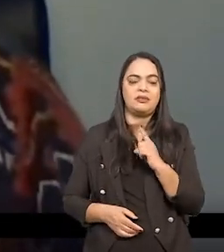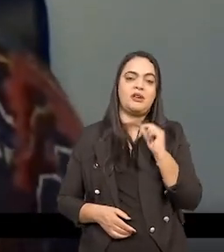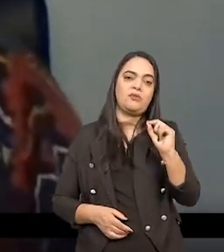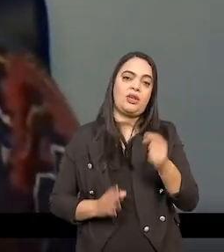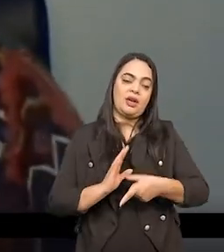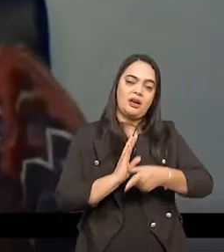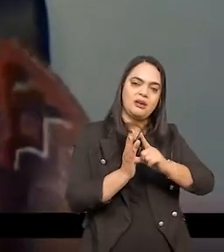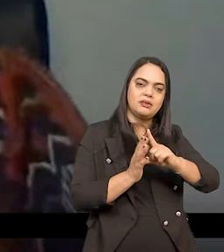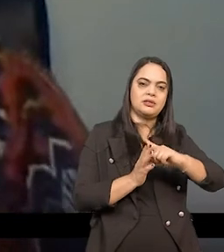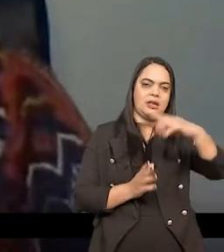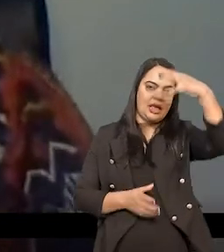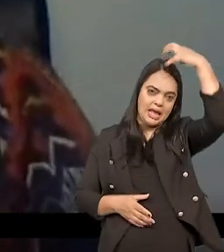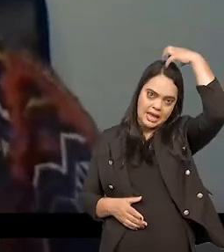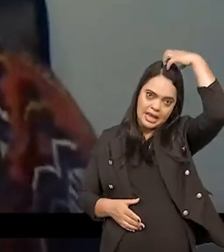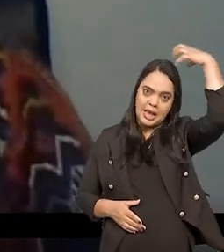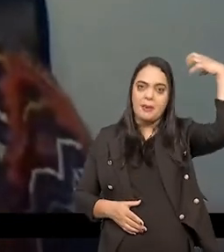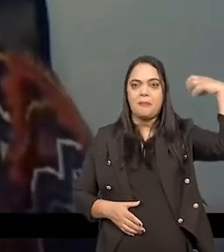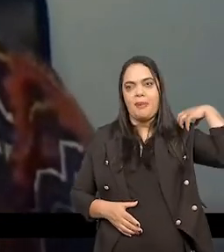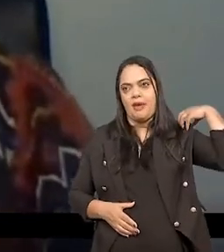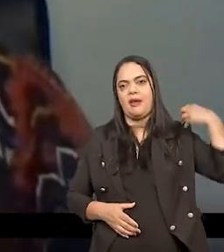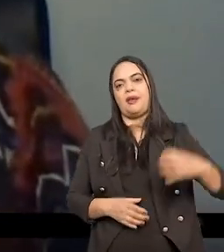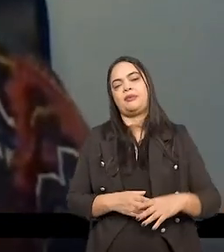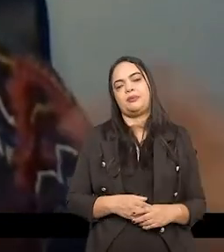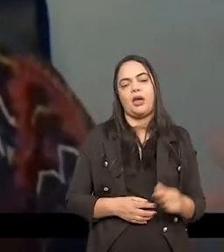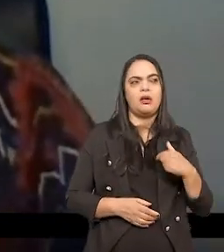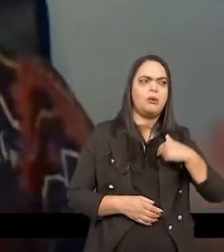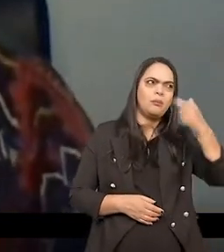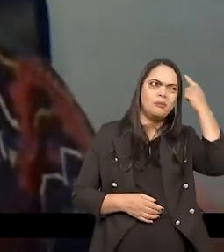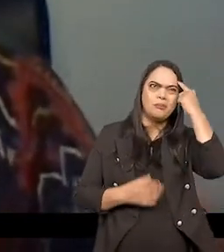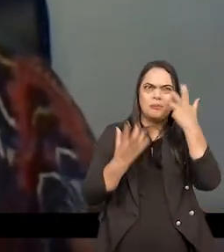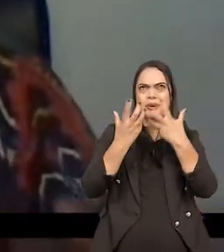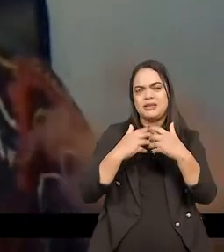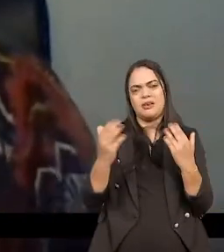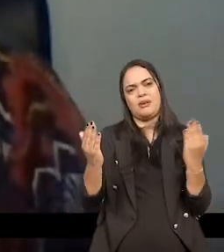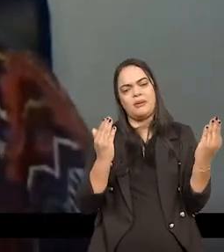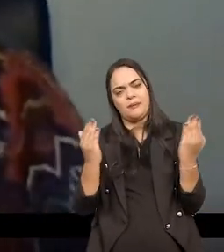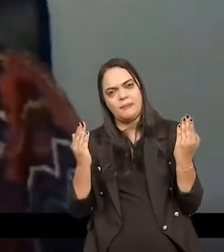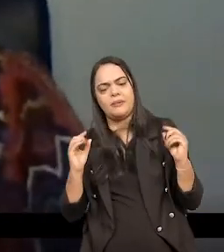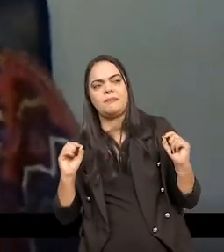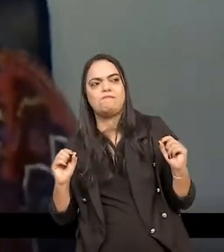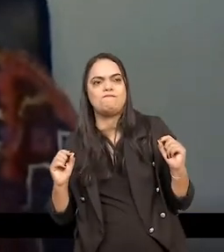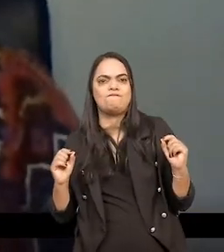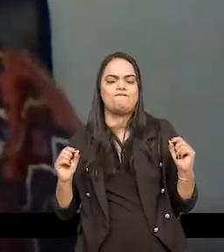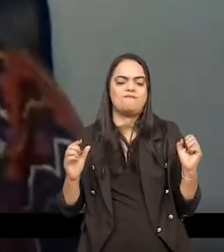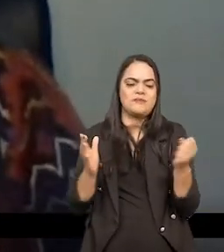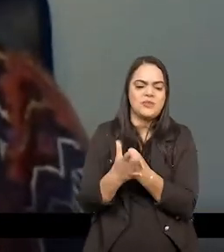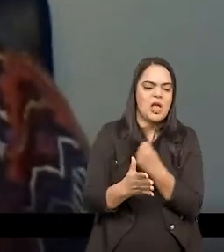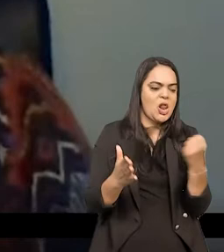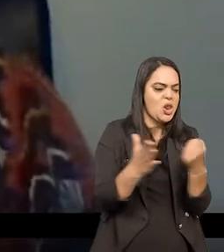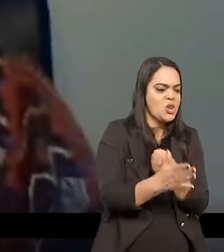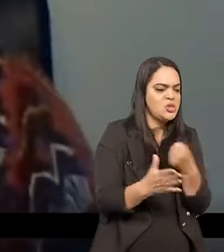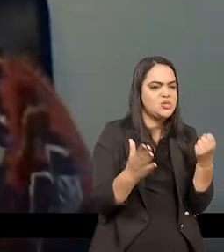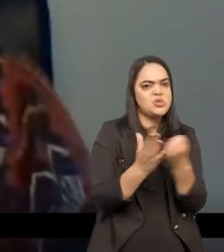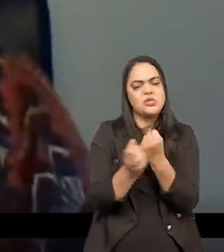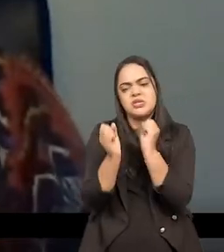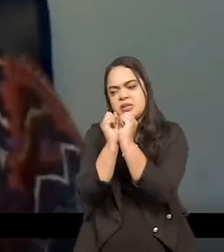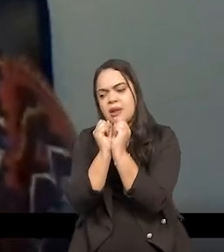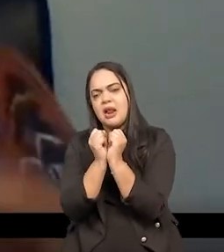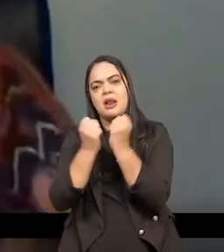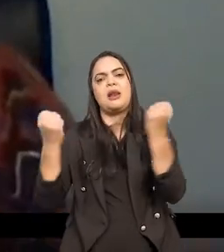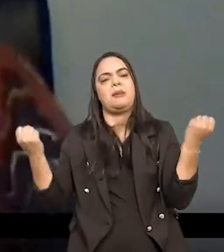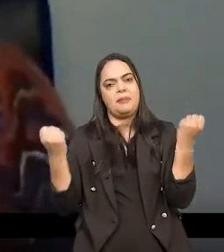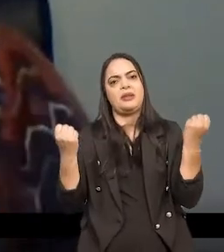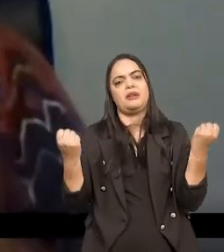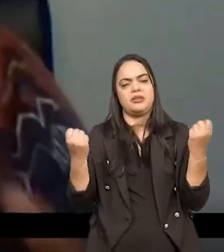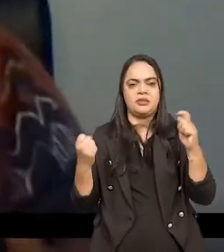império. Então, eu fiquei pensando um pouco nesses paralelos, né, entre as lutas por abolição da população